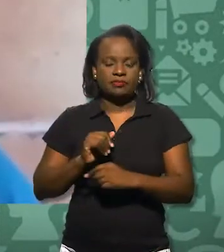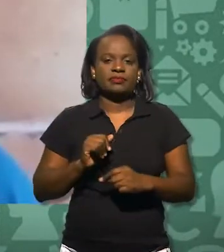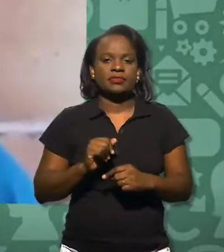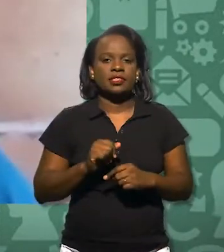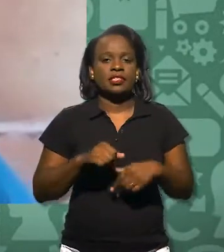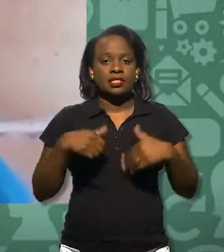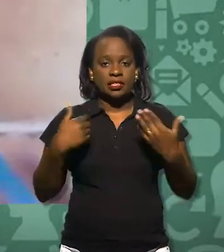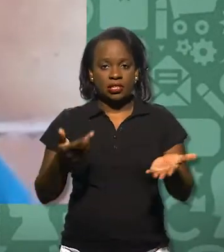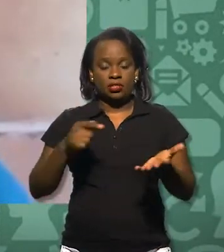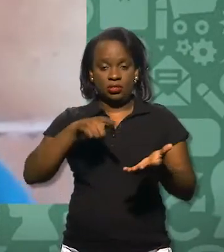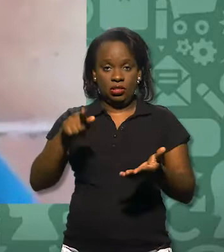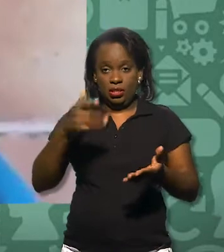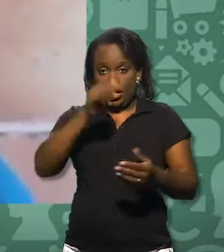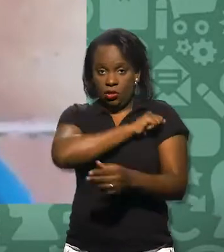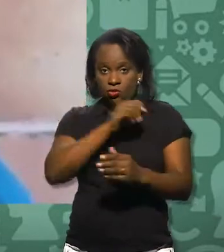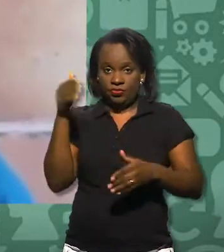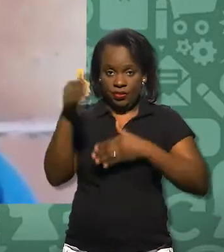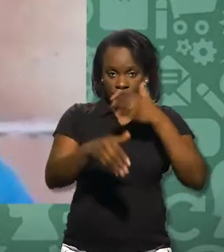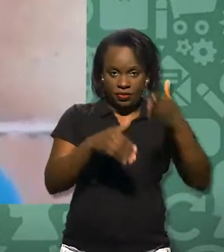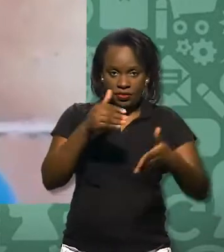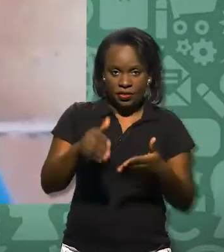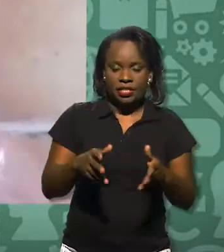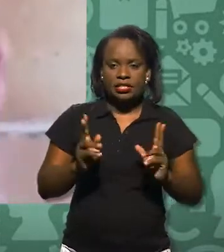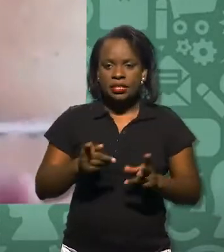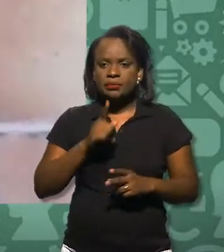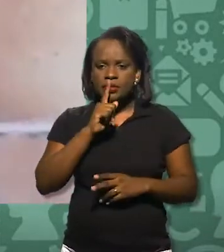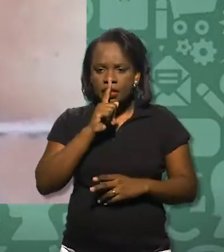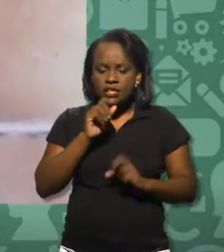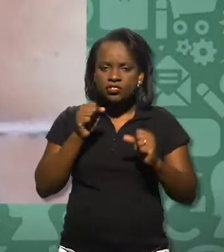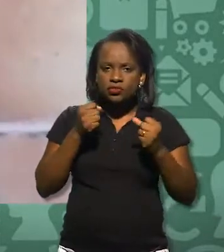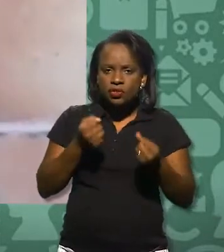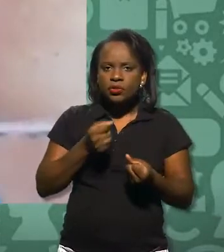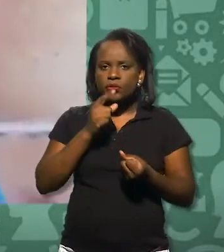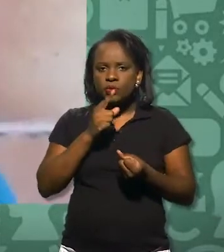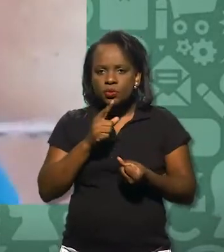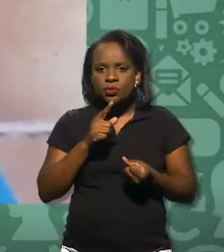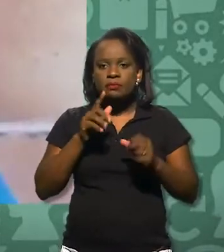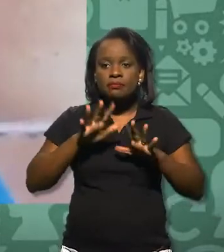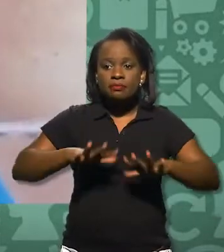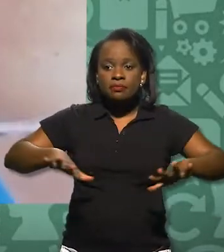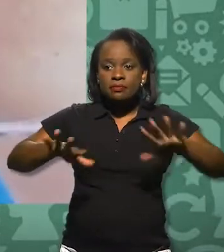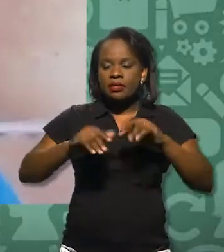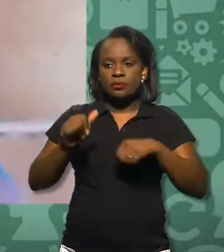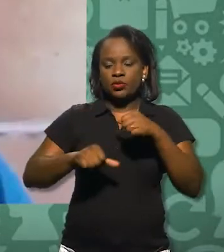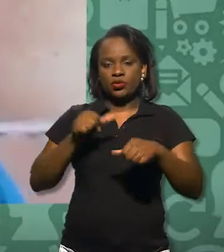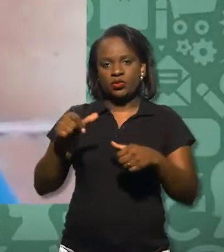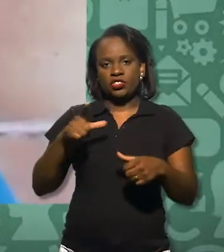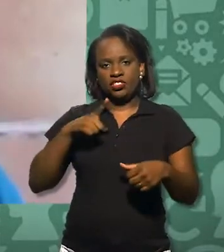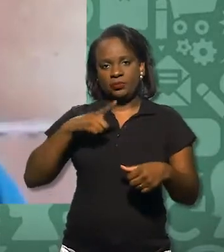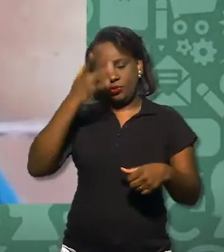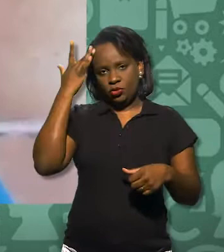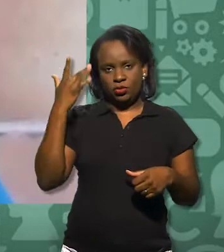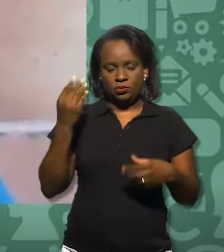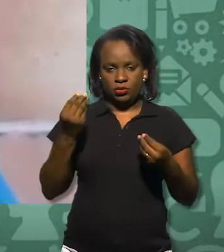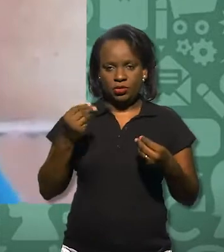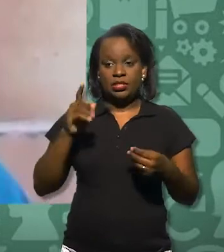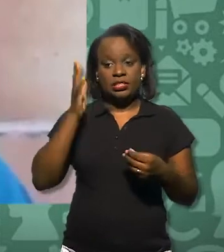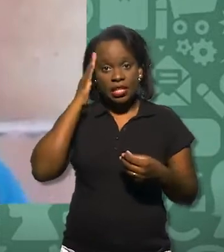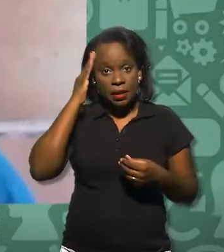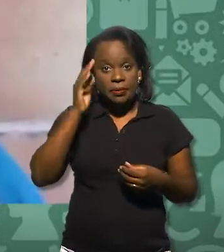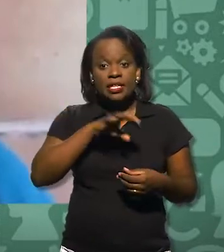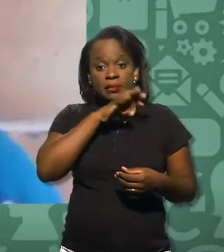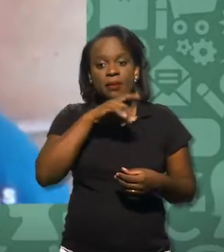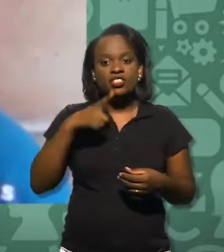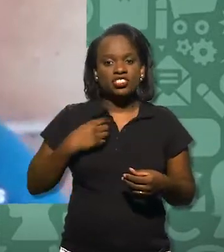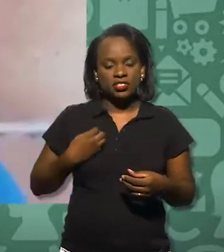Então, quando nós recebíamos os alunos, mesmo mantendo silêncio na trilha, o ambiente está alterado, né? Então, esses animais, a